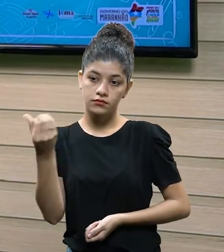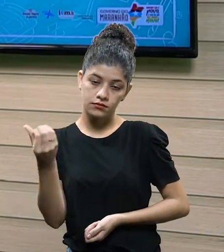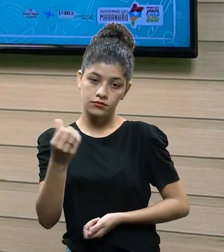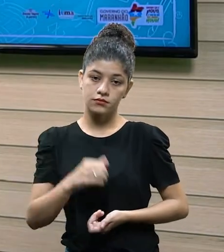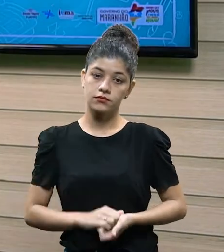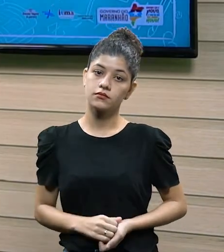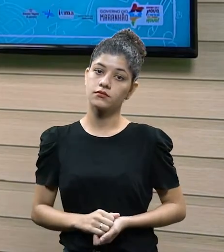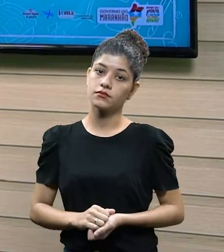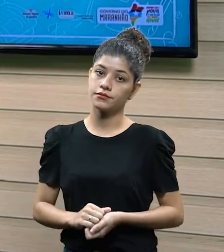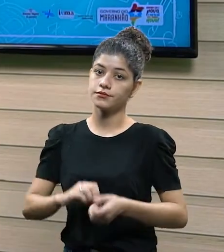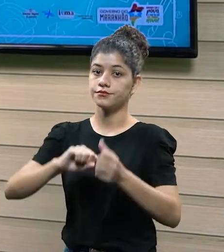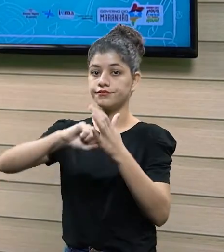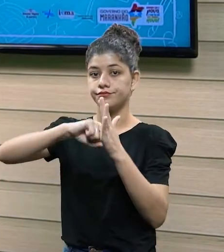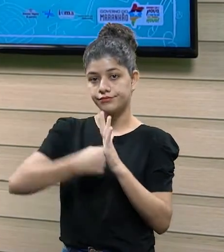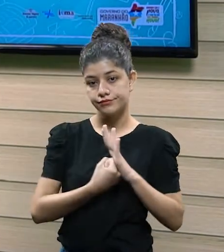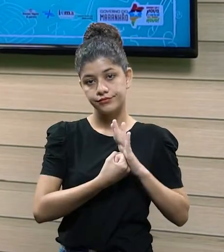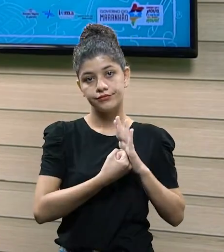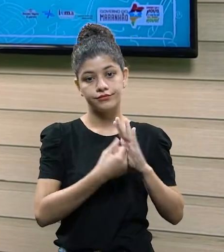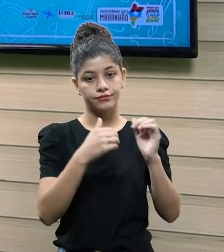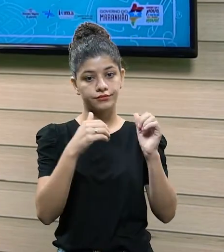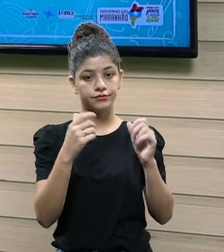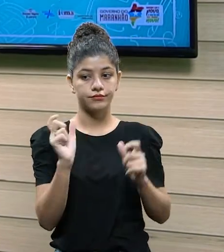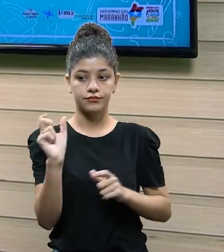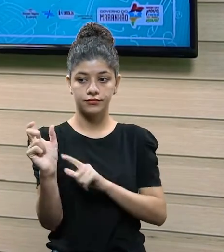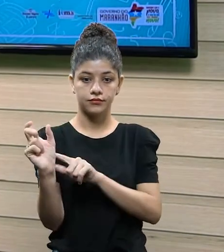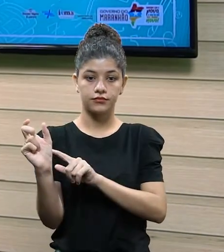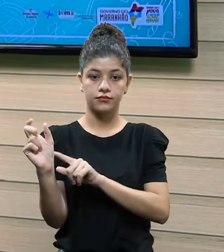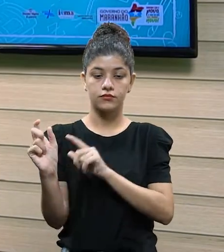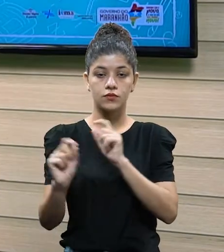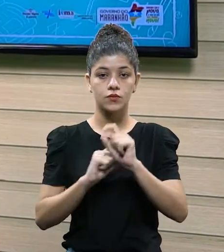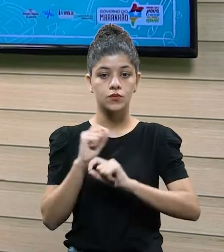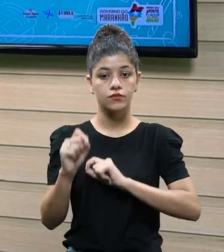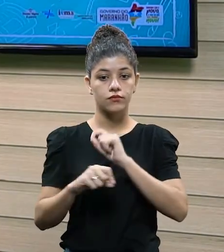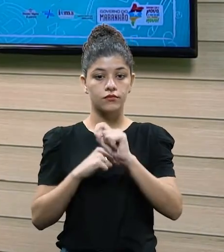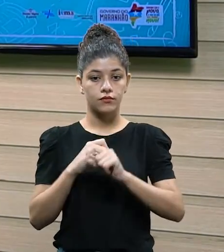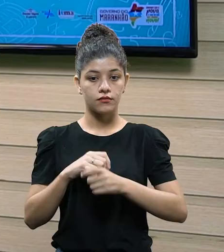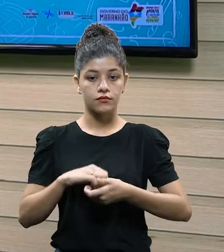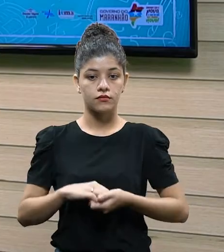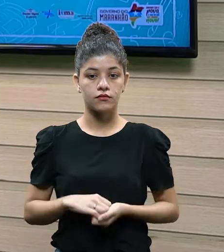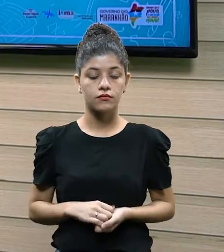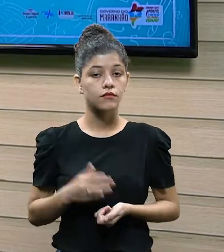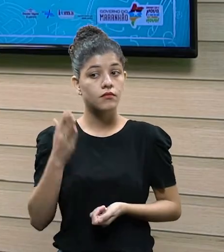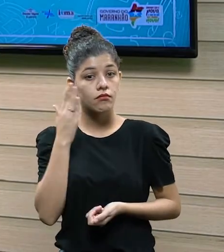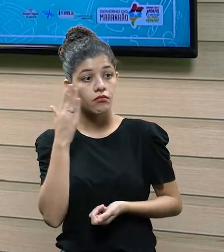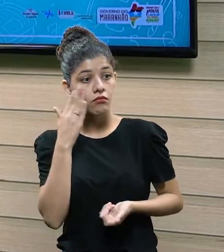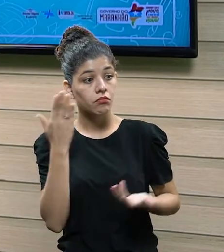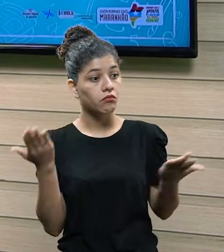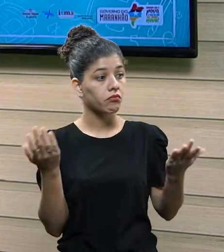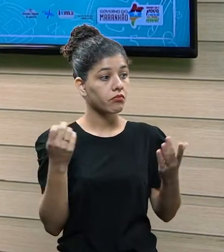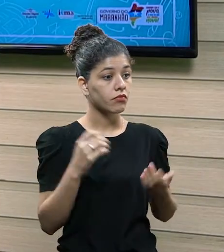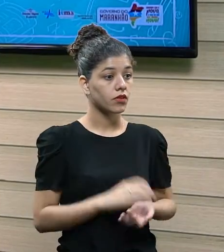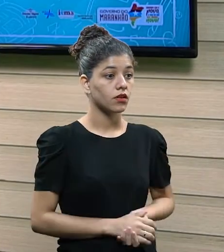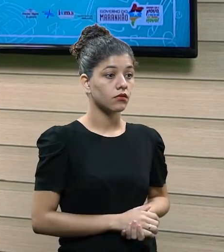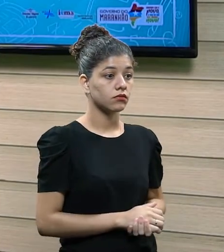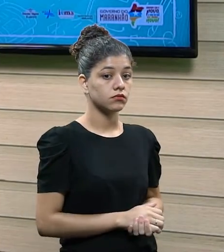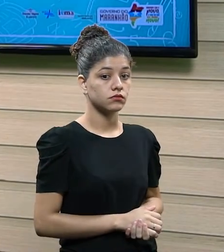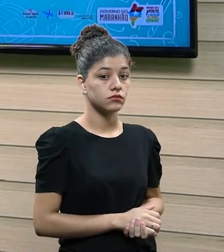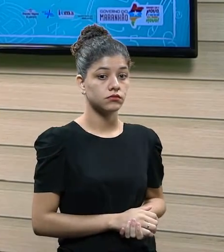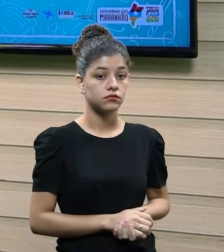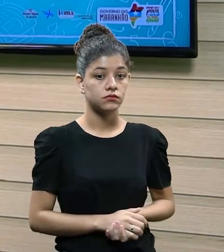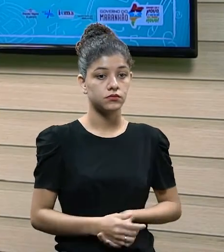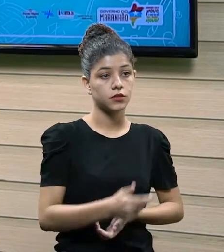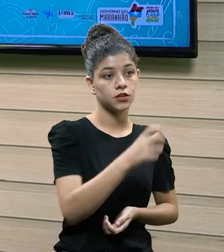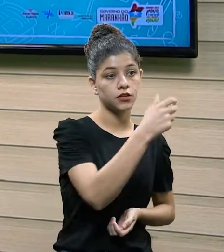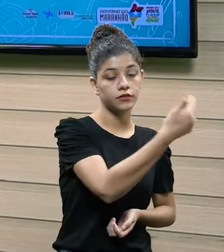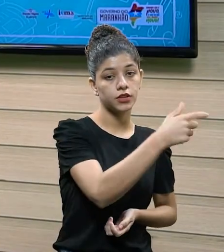5566 e acabou bloqueando o cartão. O que faltou para ela? Um feedback. Meu bem, eu fiquei na dúvida agora, quando você fala